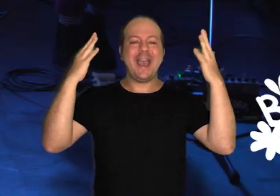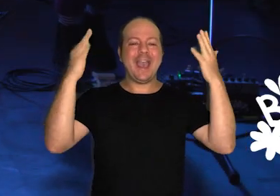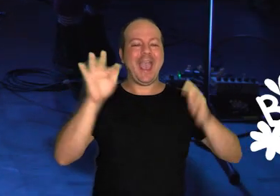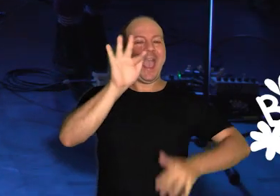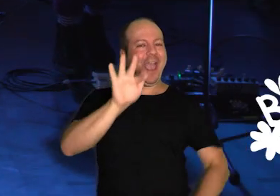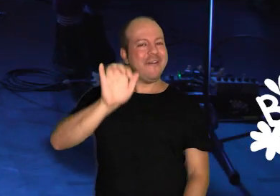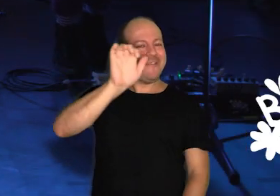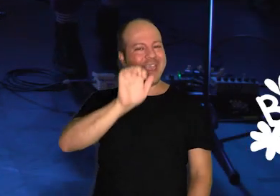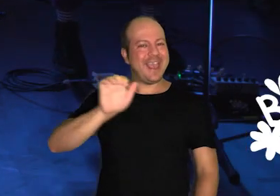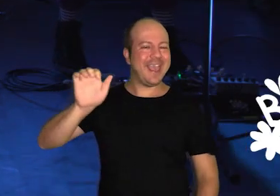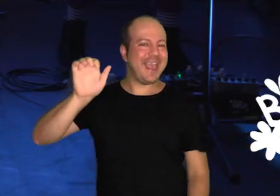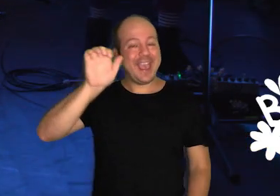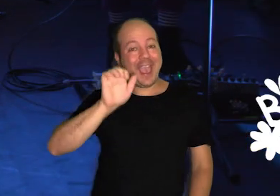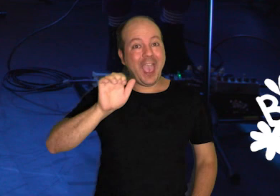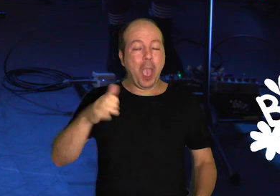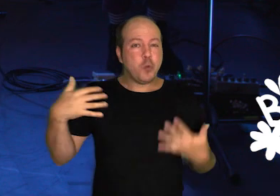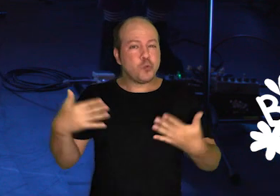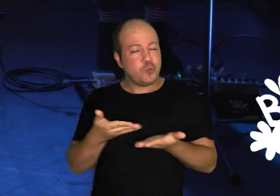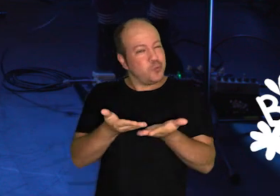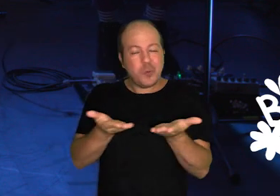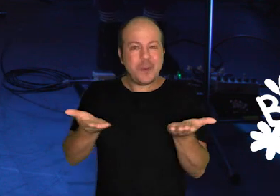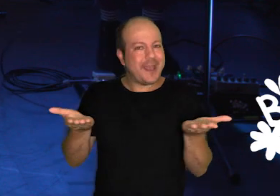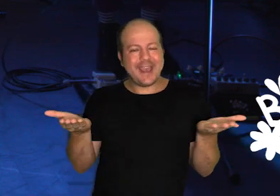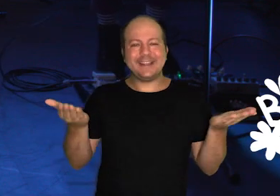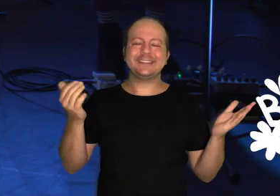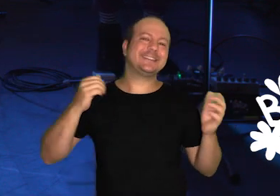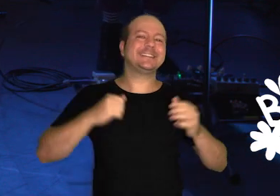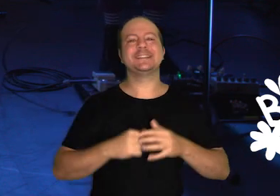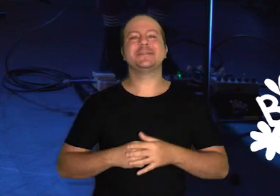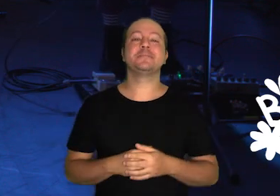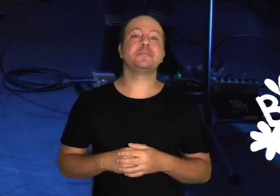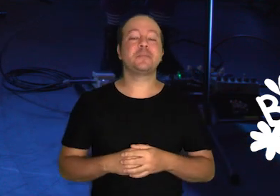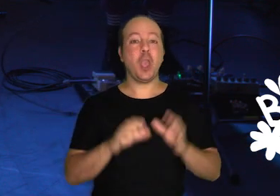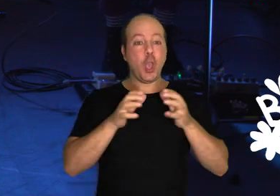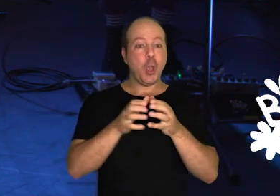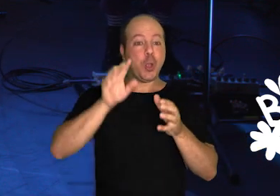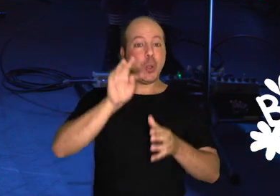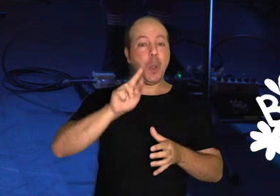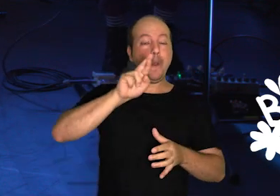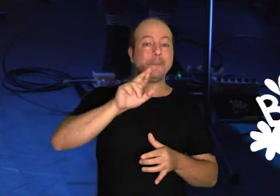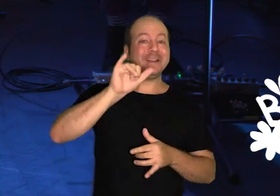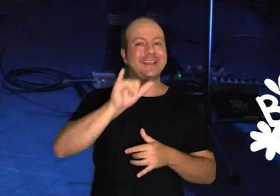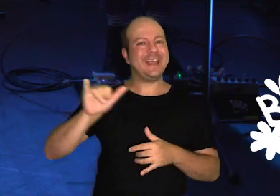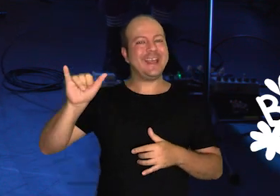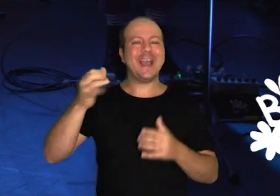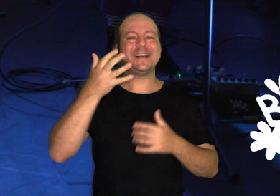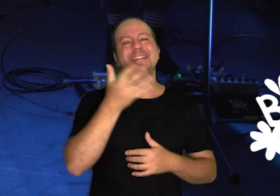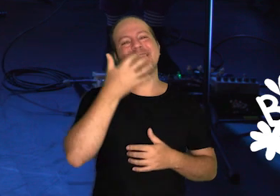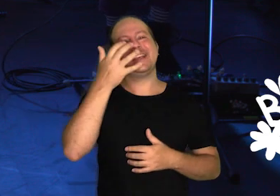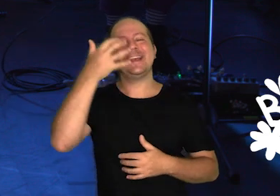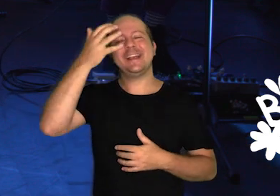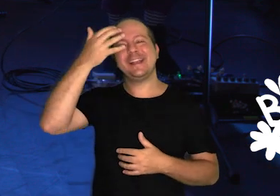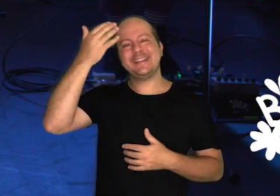Fê. Penemê de Mofê e Seracotê. Esse é o Grupo Tri que tá chegando pra cantar